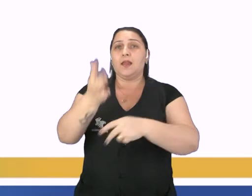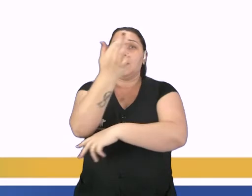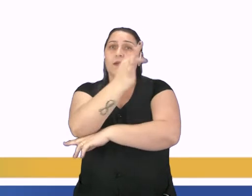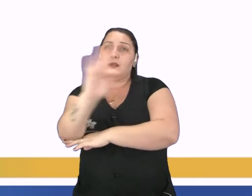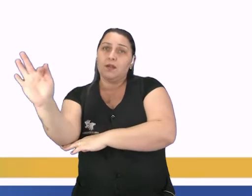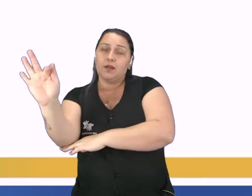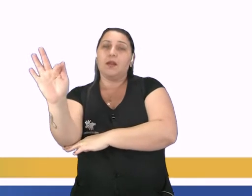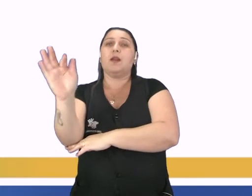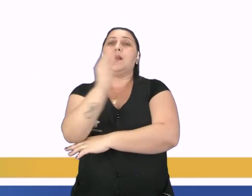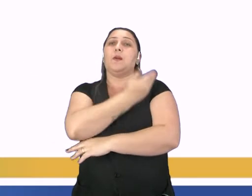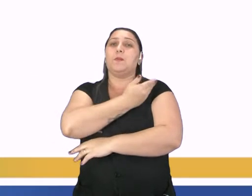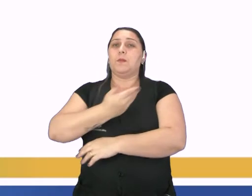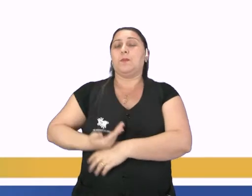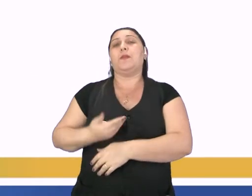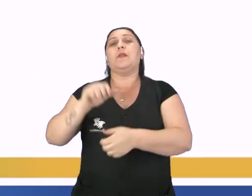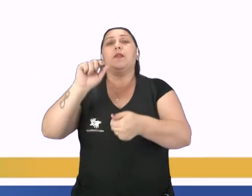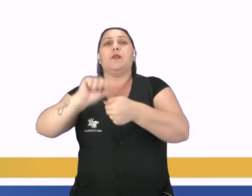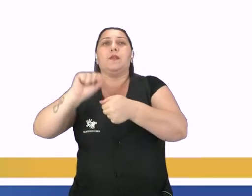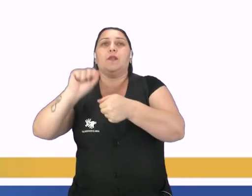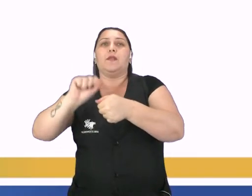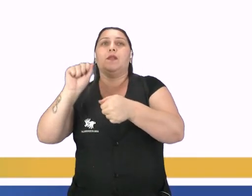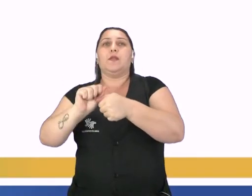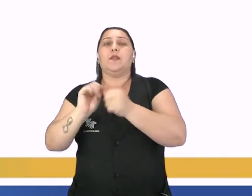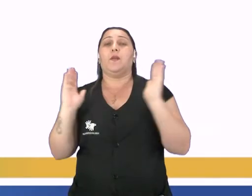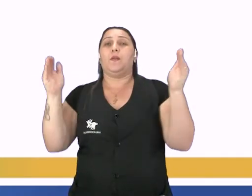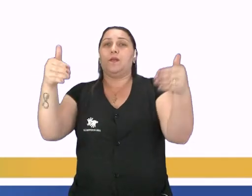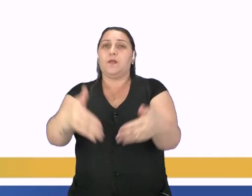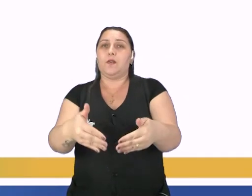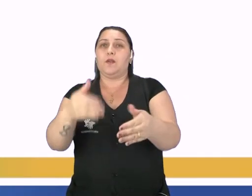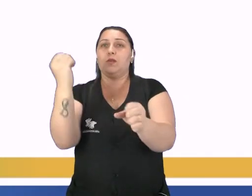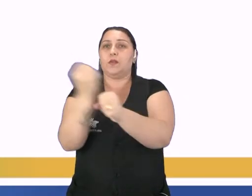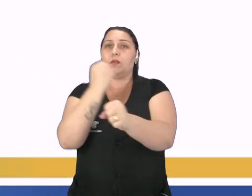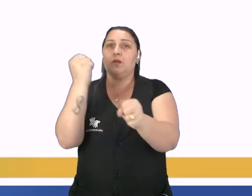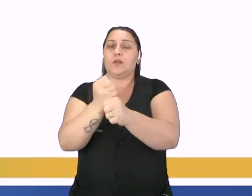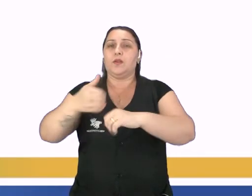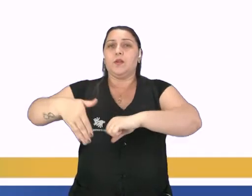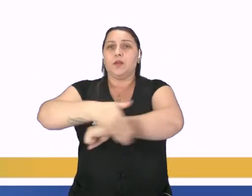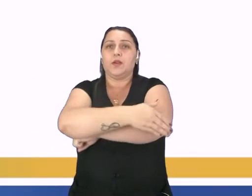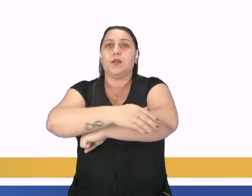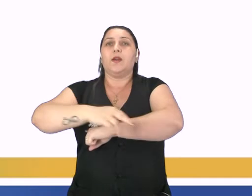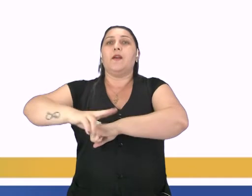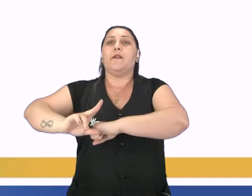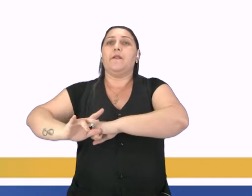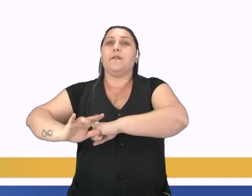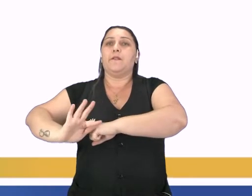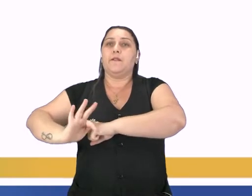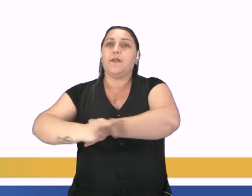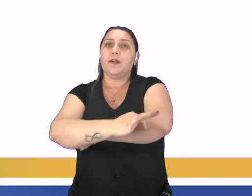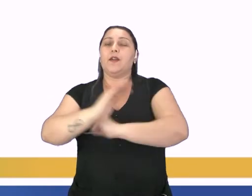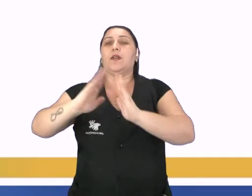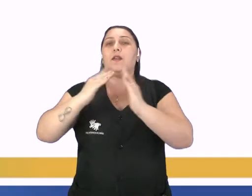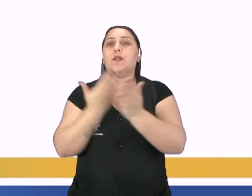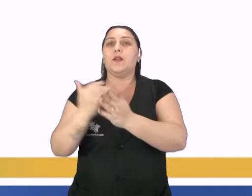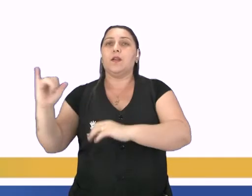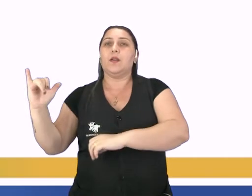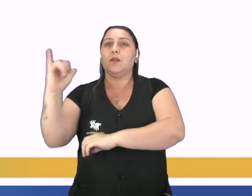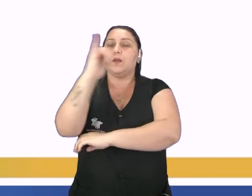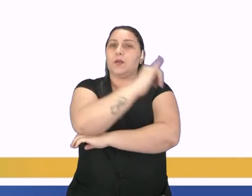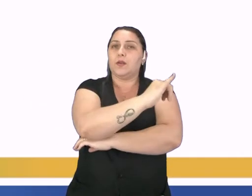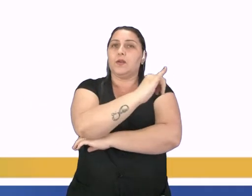de obras públicas foram realizados com foco na construção de estradas, ferrovias, praças, escolas,